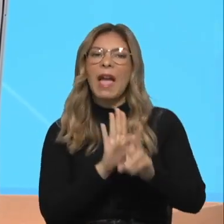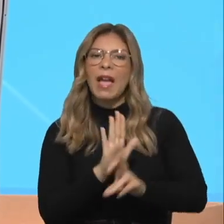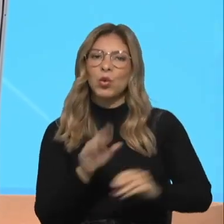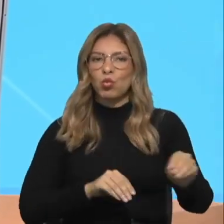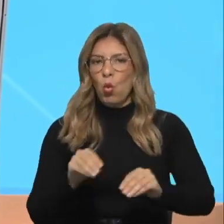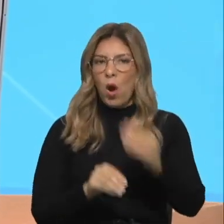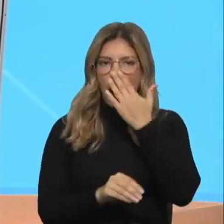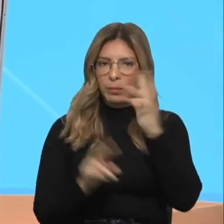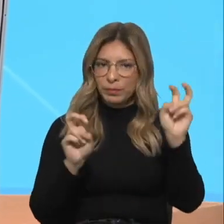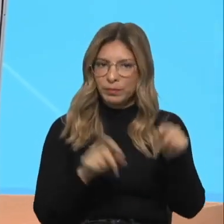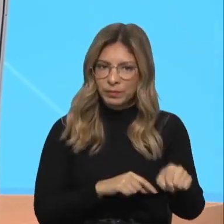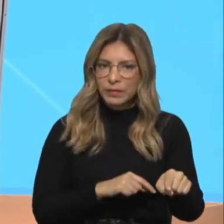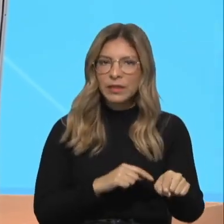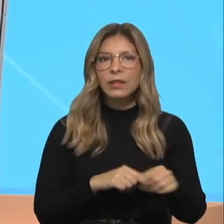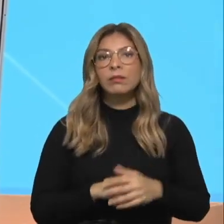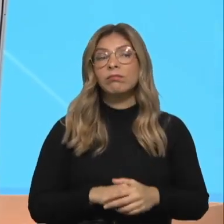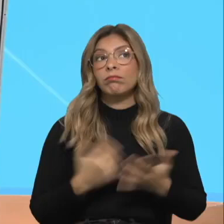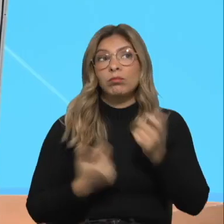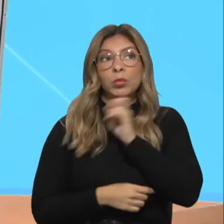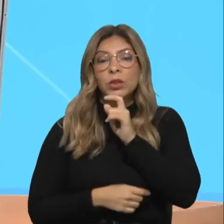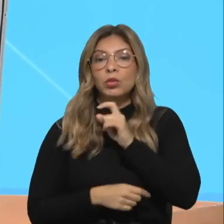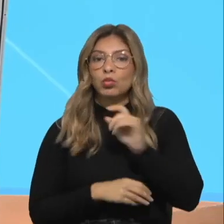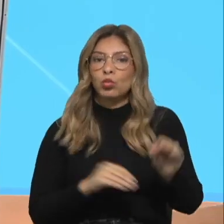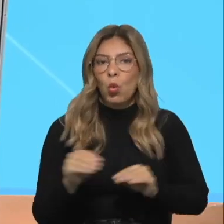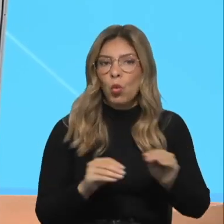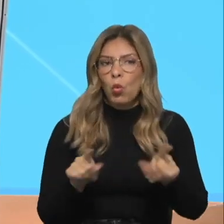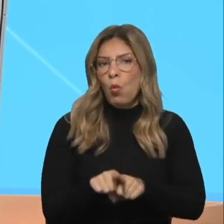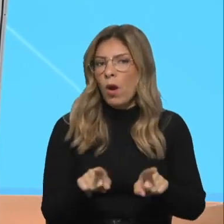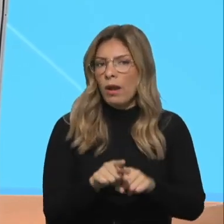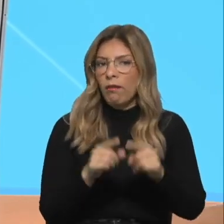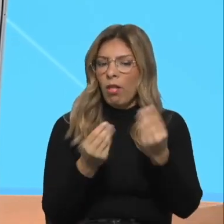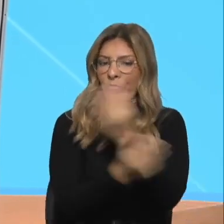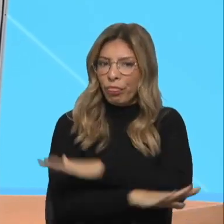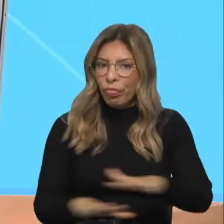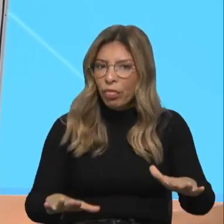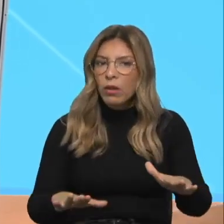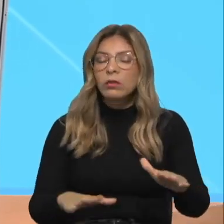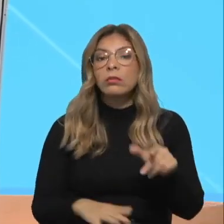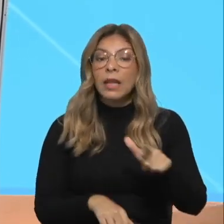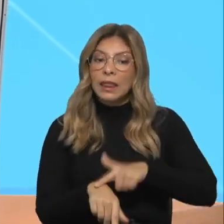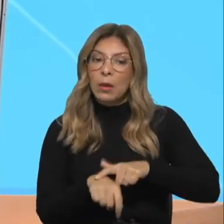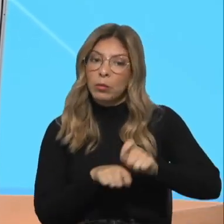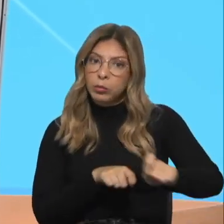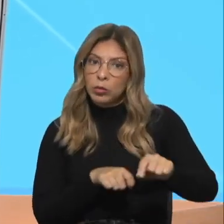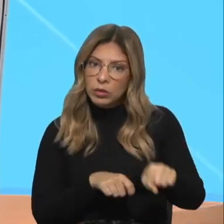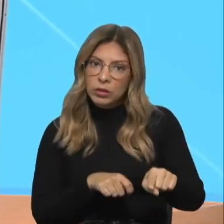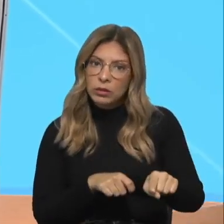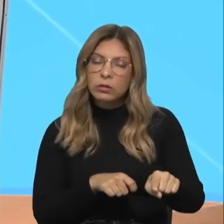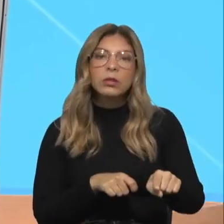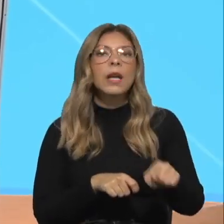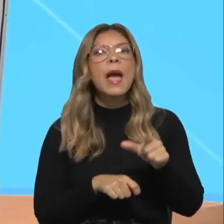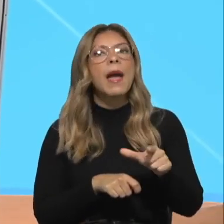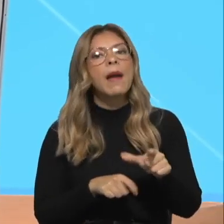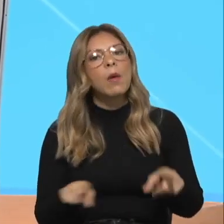poderíamos jogar, quase como as crianças. E neste tempo que vivemos, e é o ponto de partida